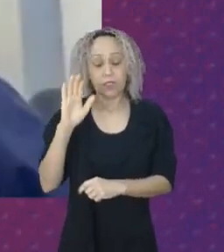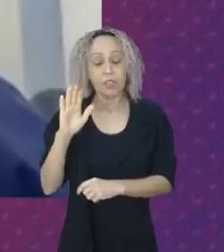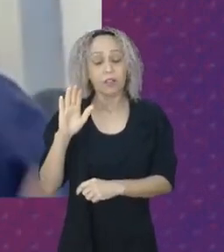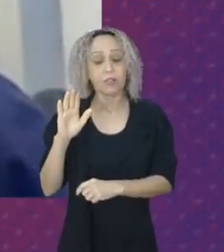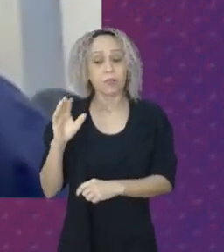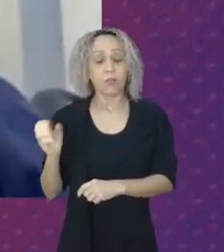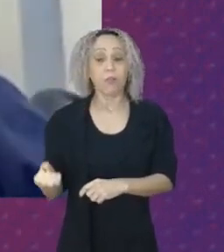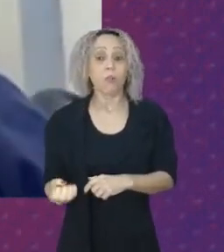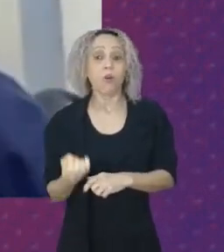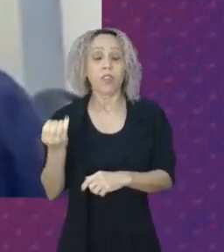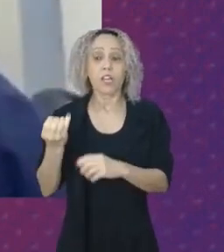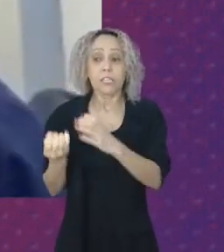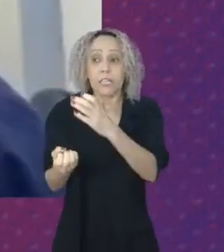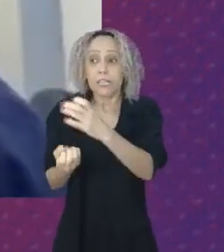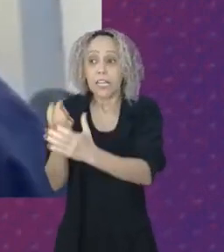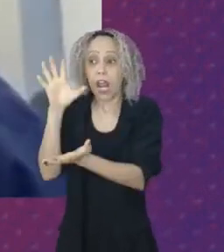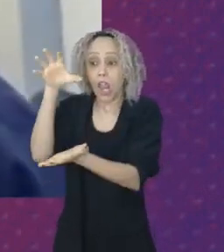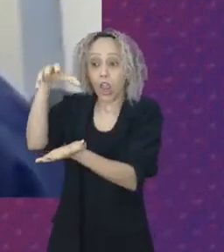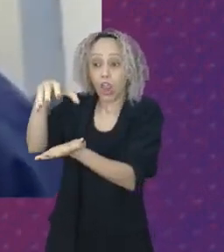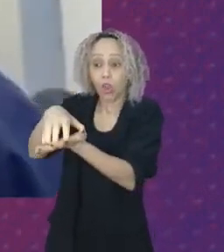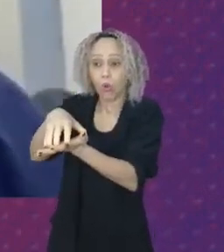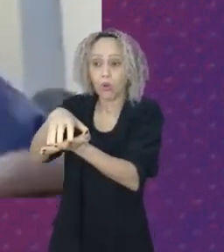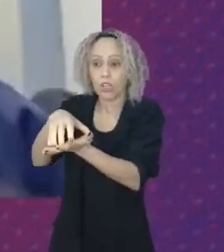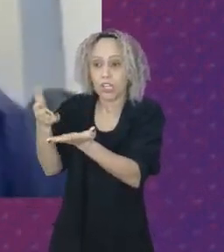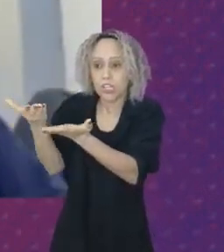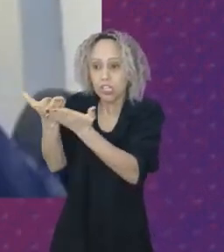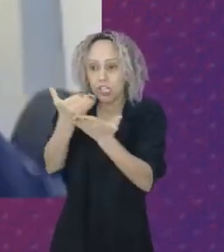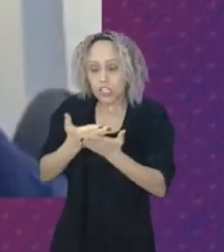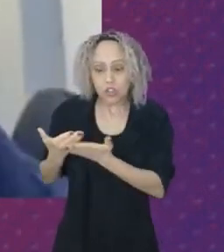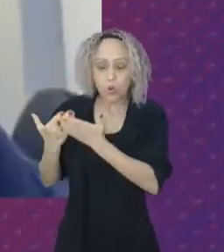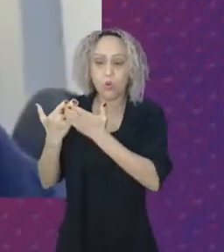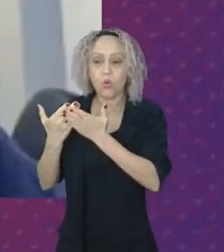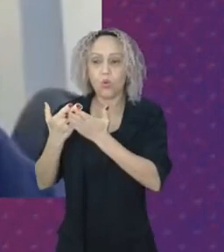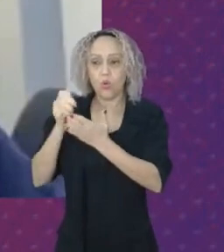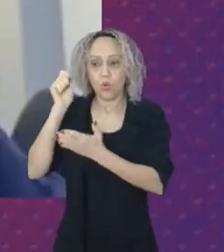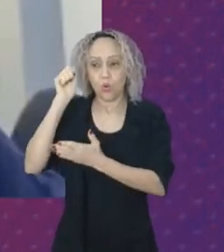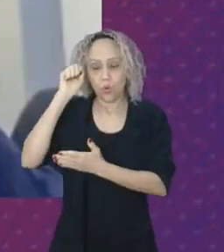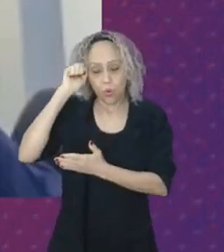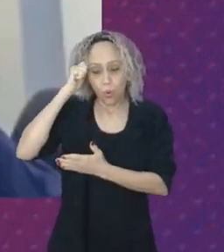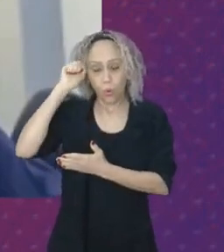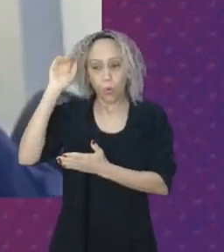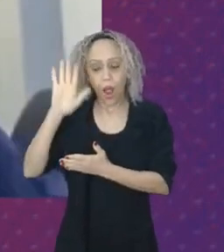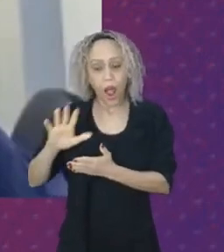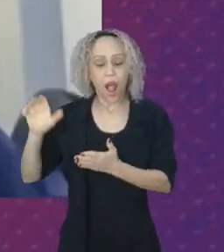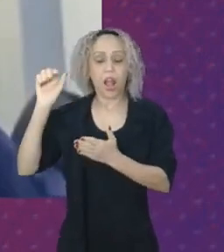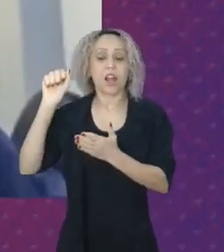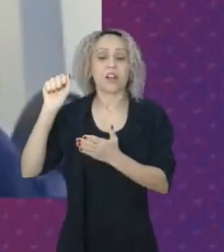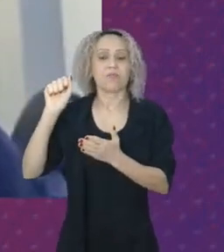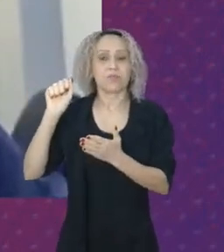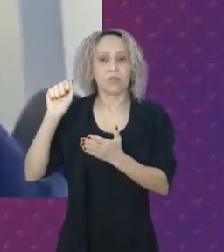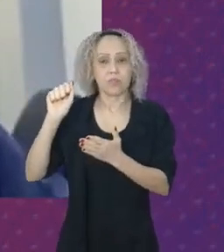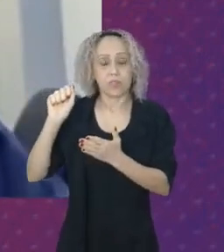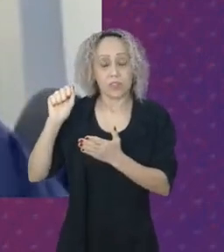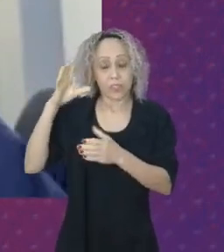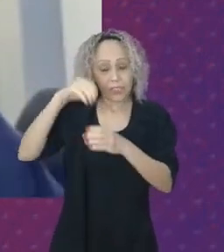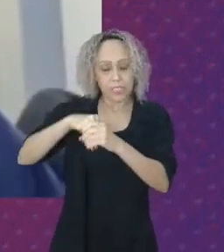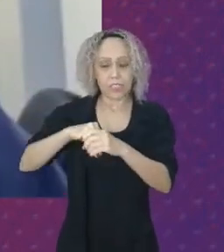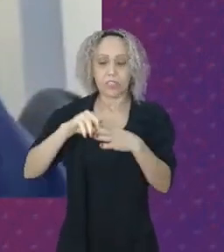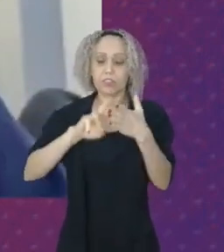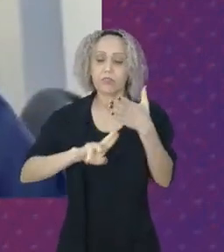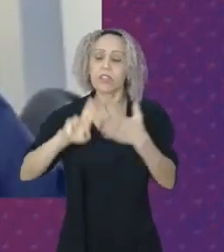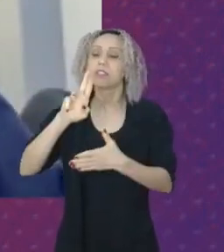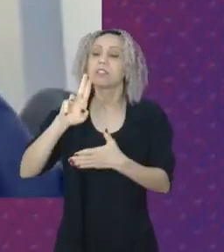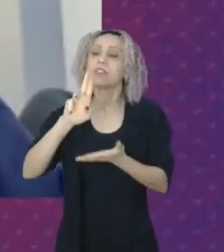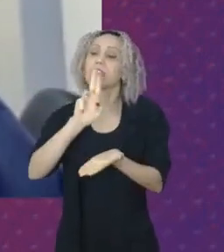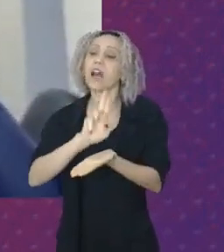estudos afro-brasileiros e indígenas dentro das universidades, não só para fortalecer o estudante cotista que está entrando na universidade, mas